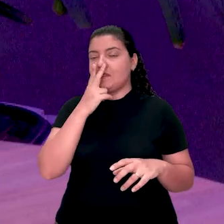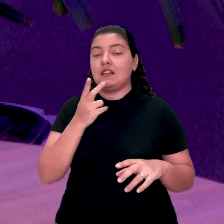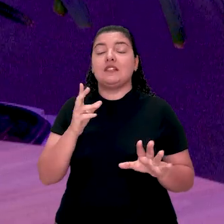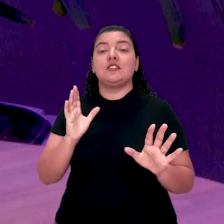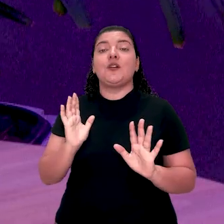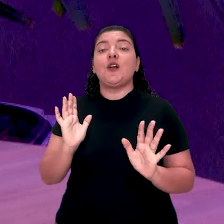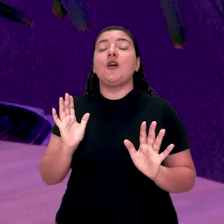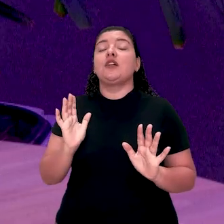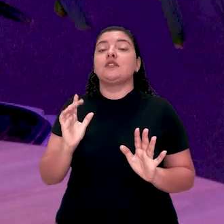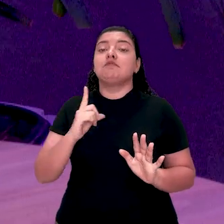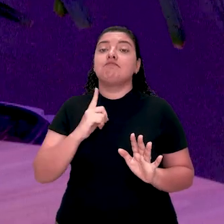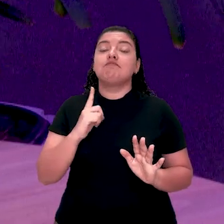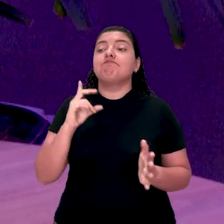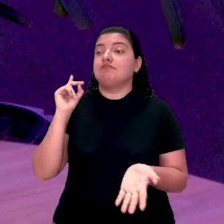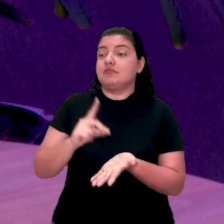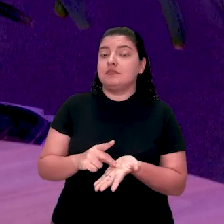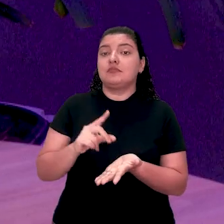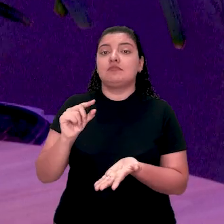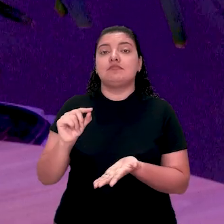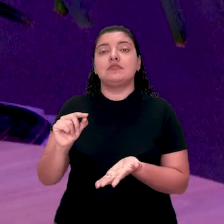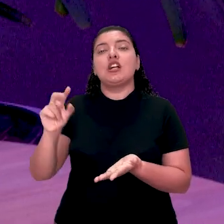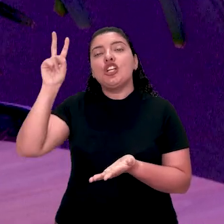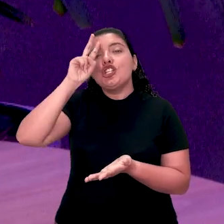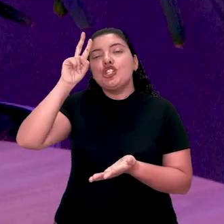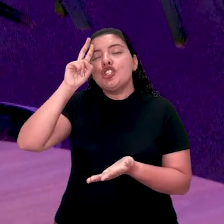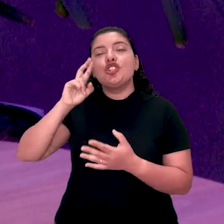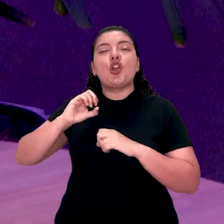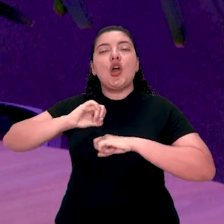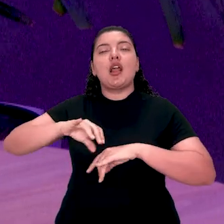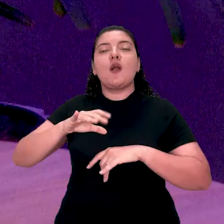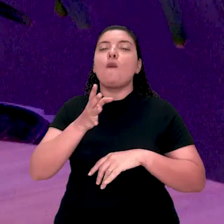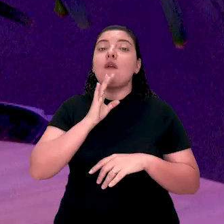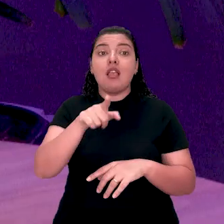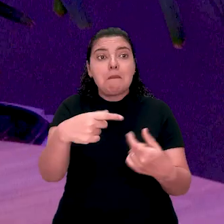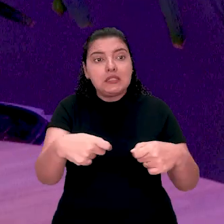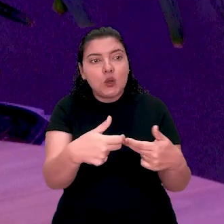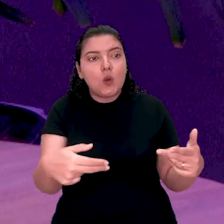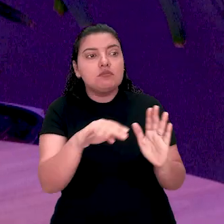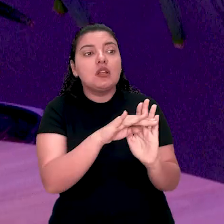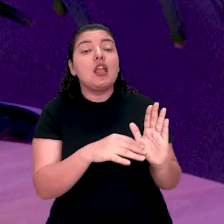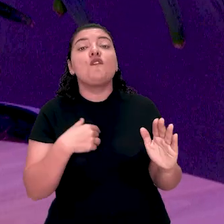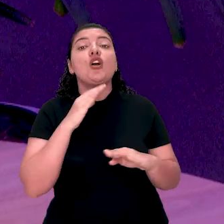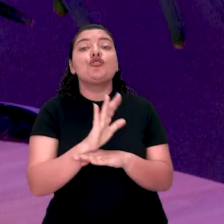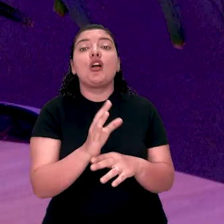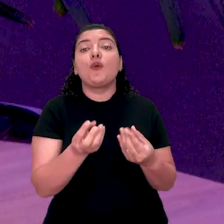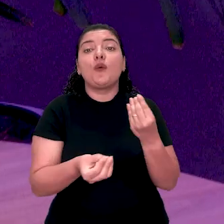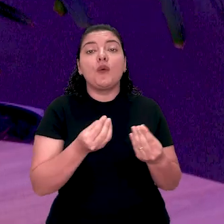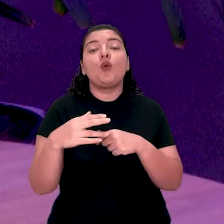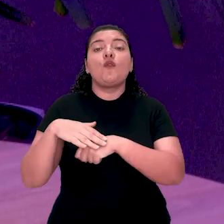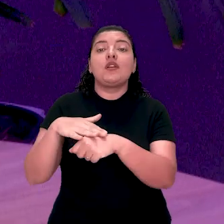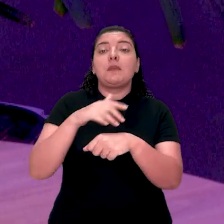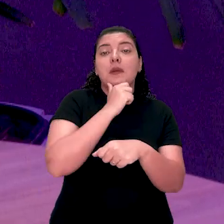gostava sempre de realmente entrar na história do aluno, conhecer, ver as necessidades dele, ver o que é que eu poderia ajudar, conversar com